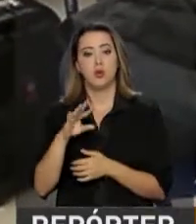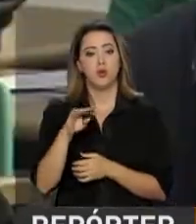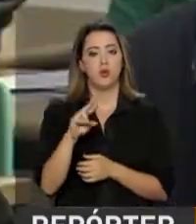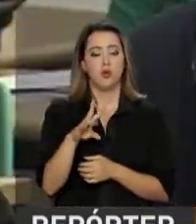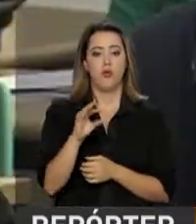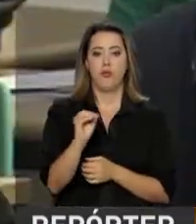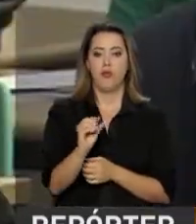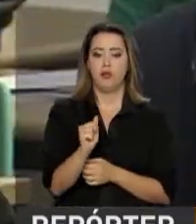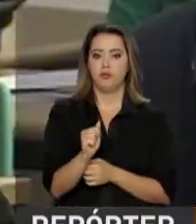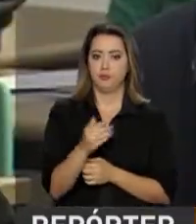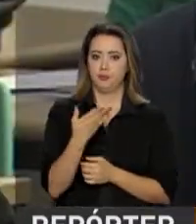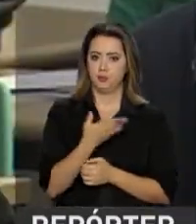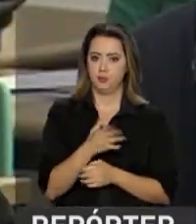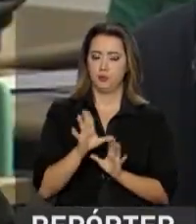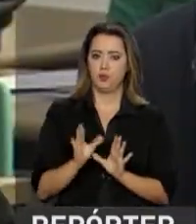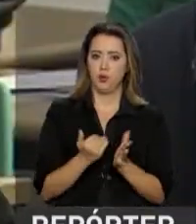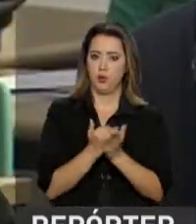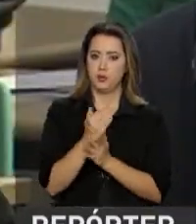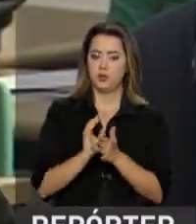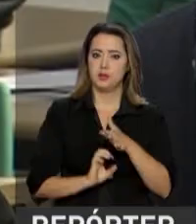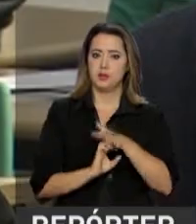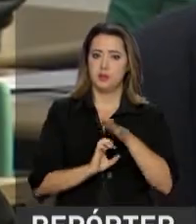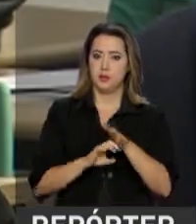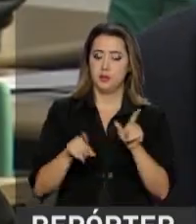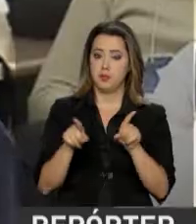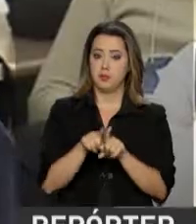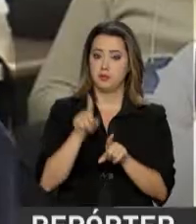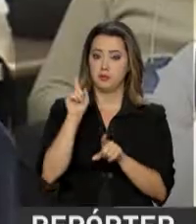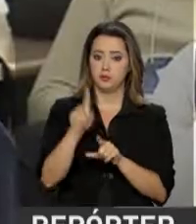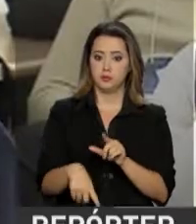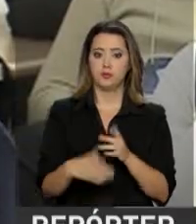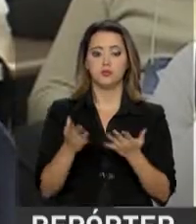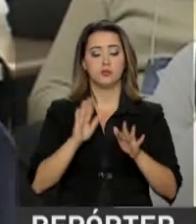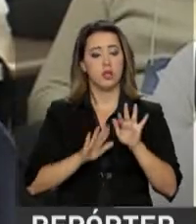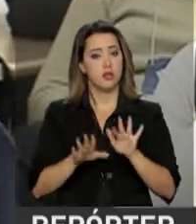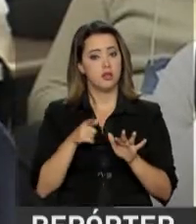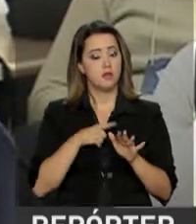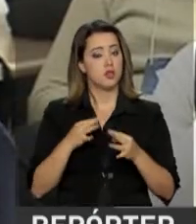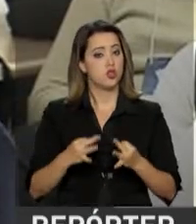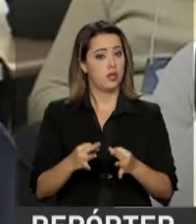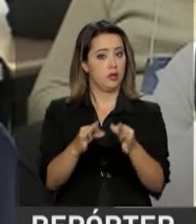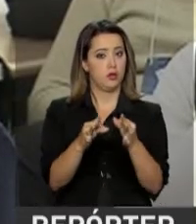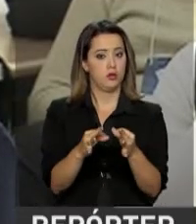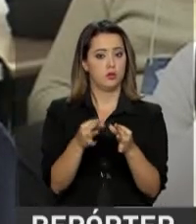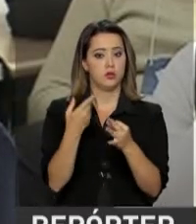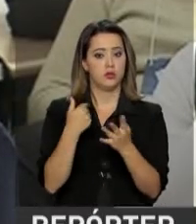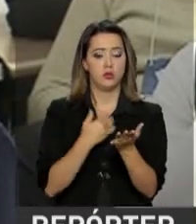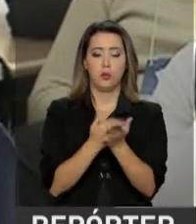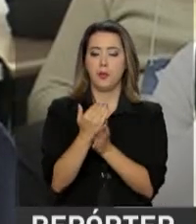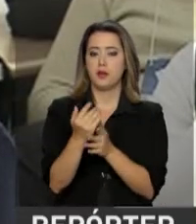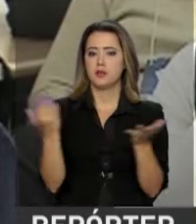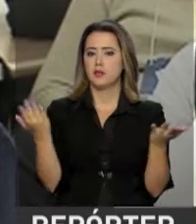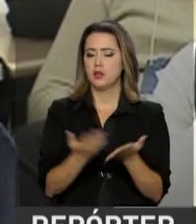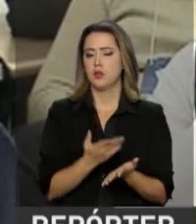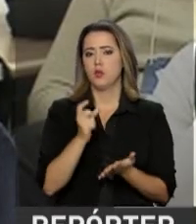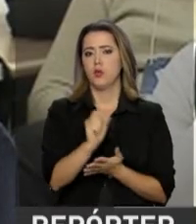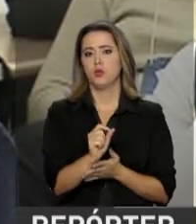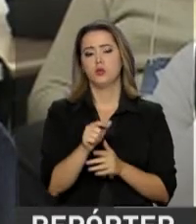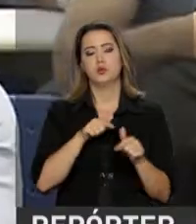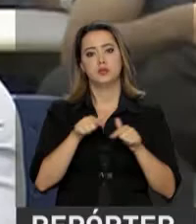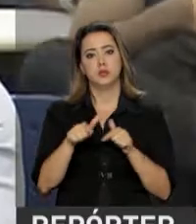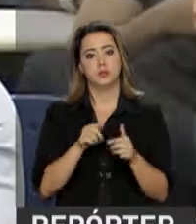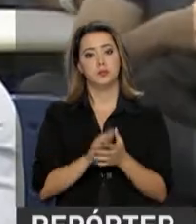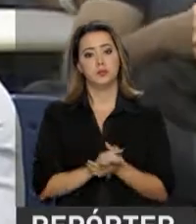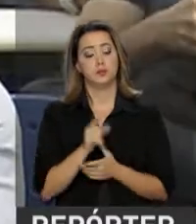brasil as startups são pequenas empresas geralmente de tecnologia que estão iniciando sua operação no mercado